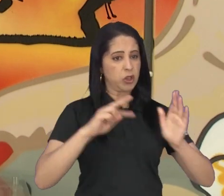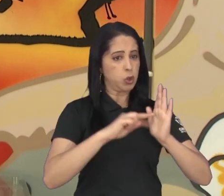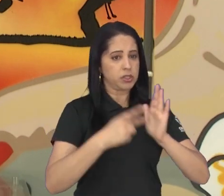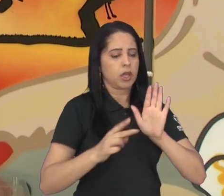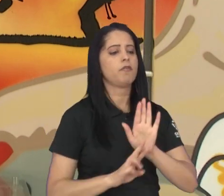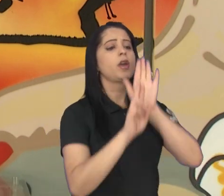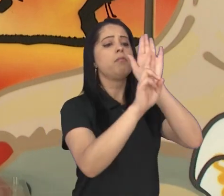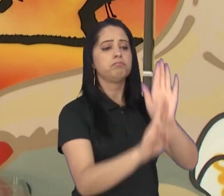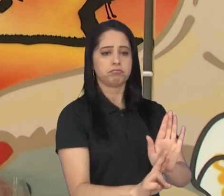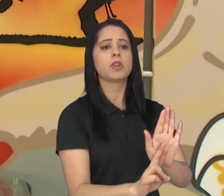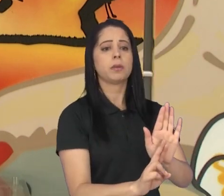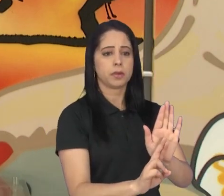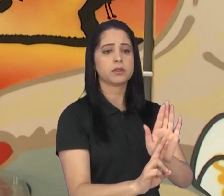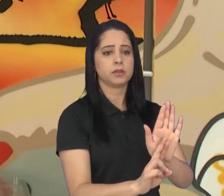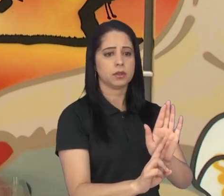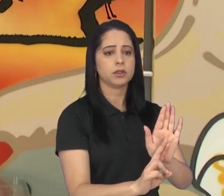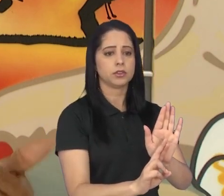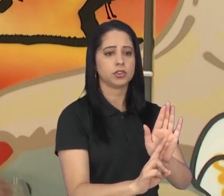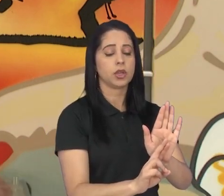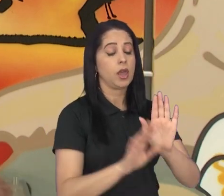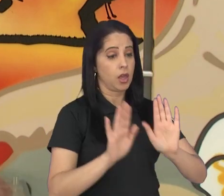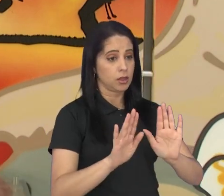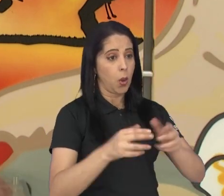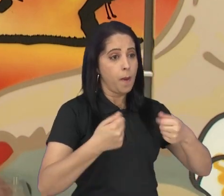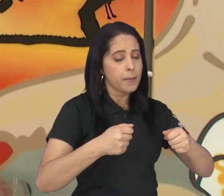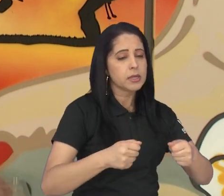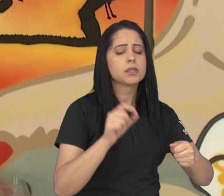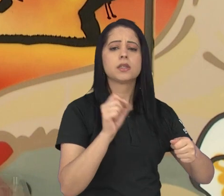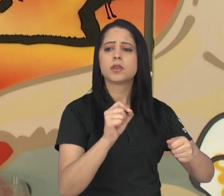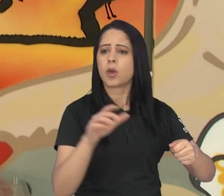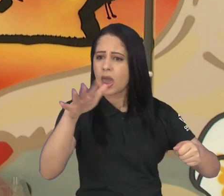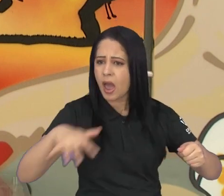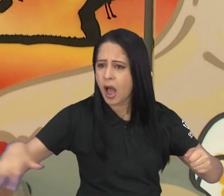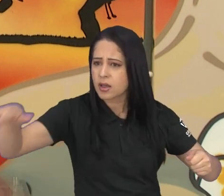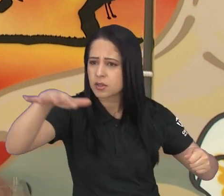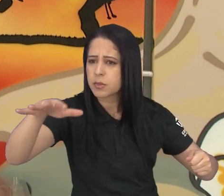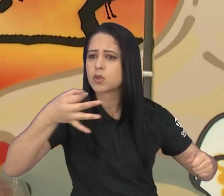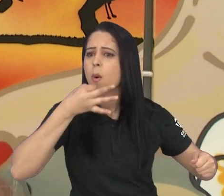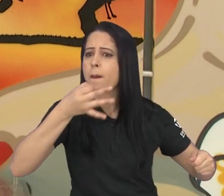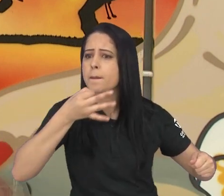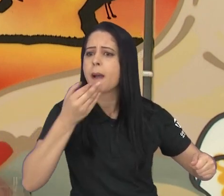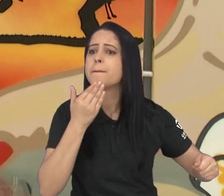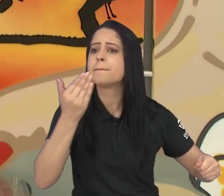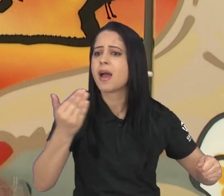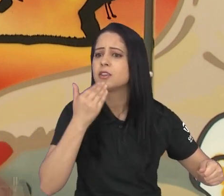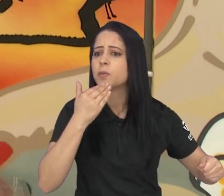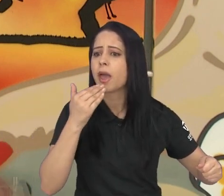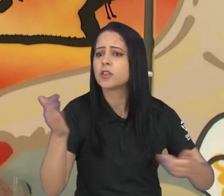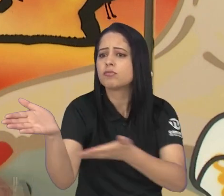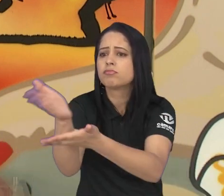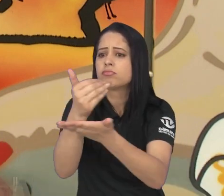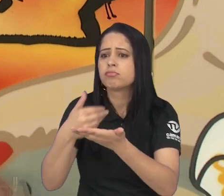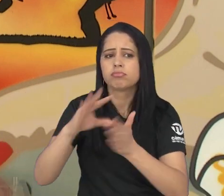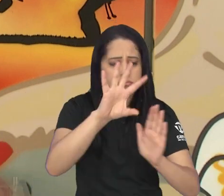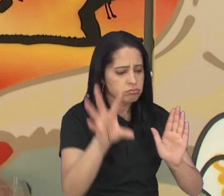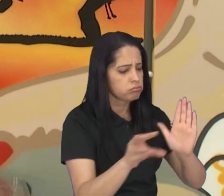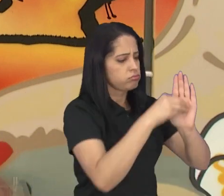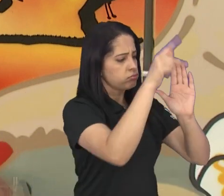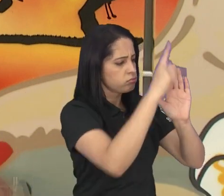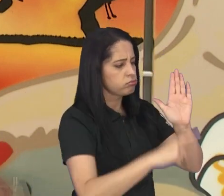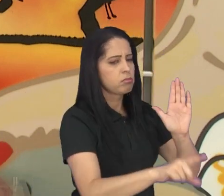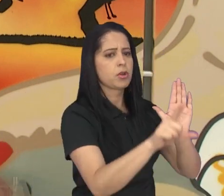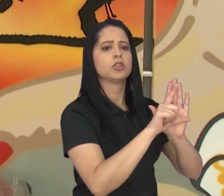é o representante e ele como representante ele tem que trazer para câmara municipal que a comunidade que o povo Pede então